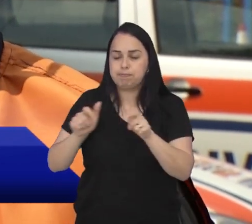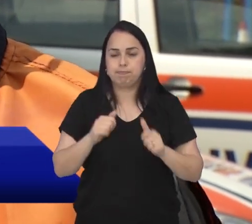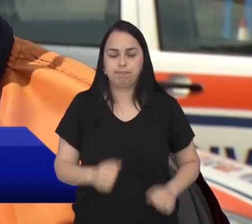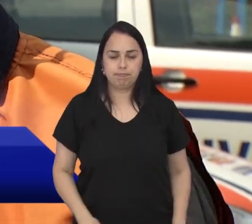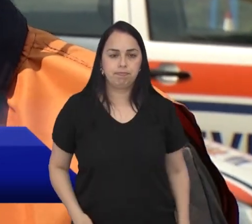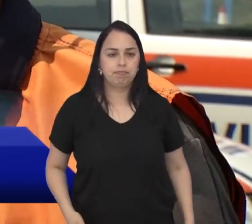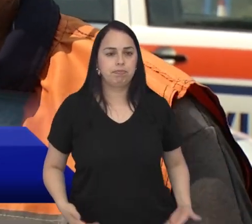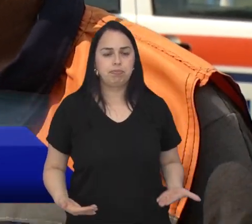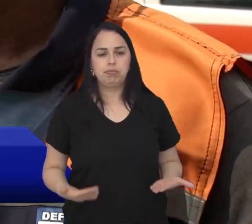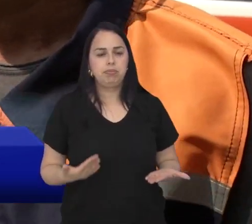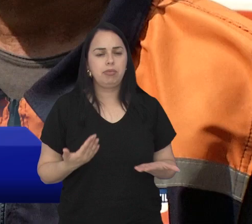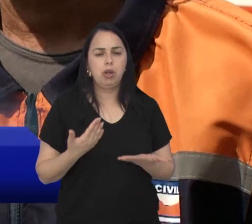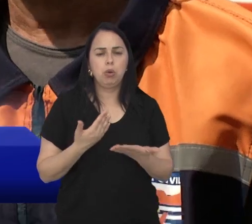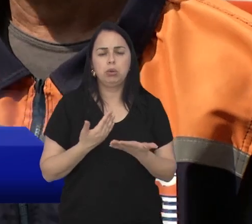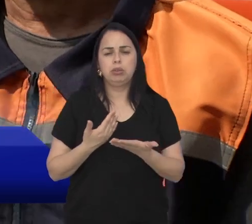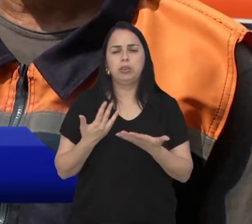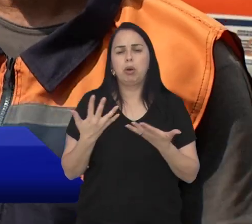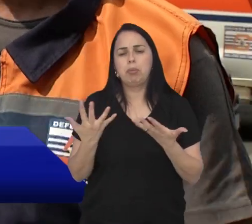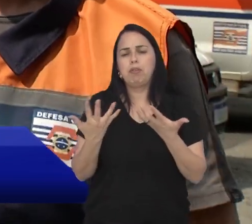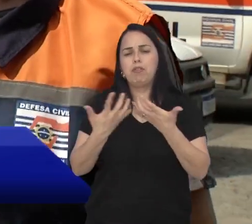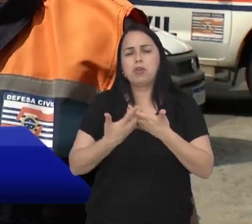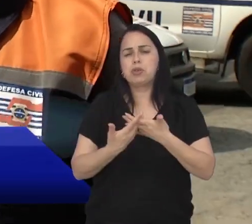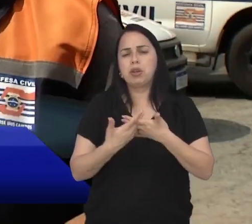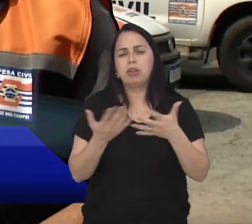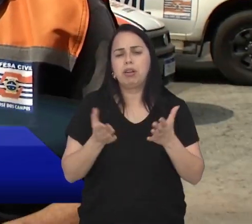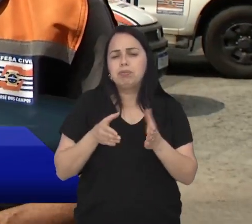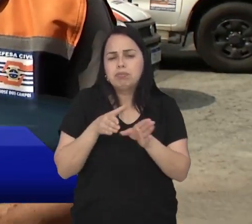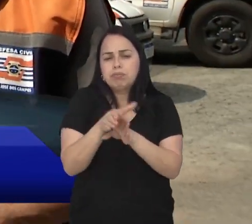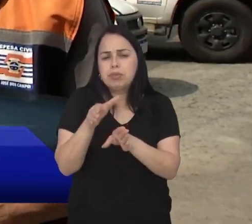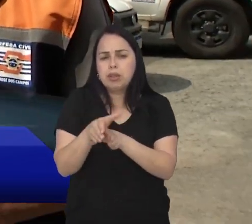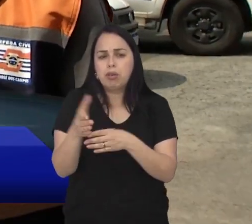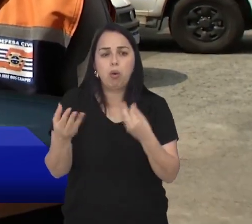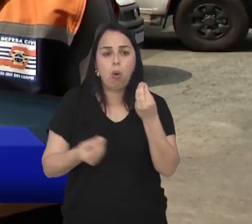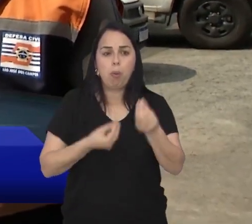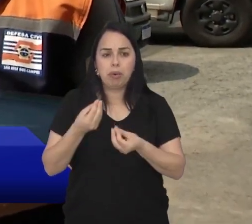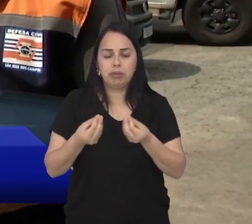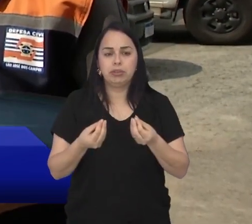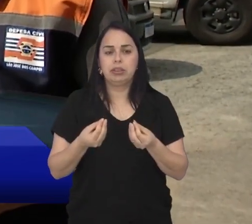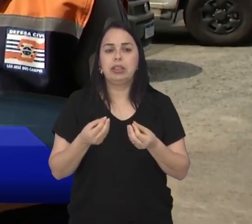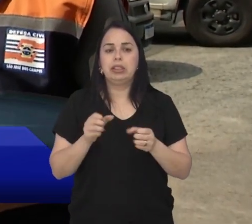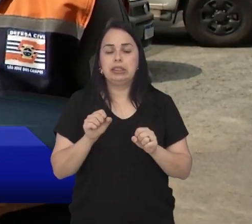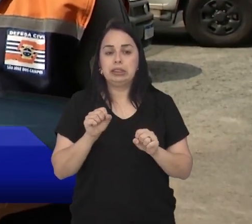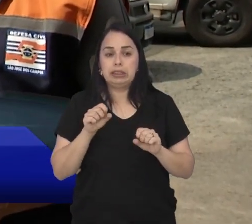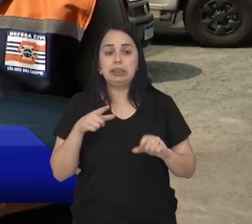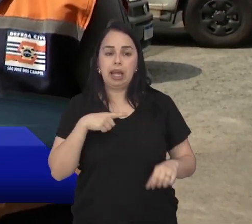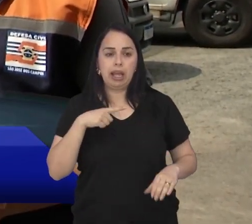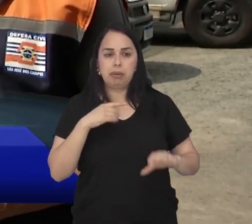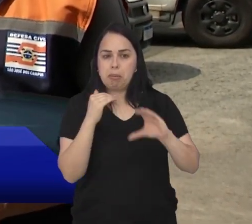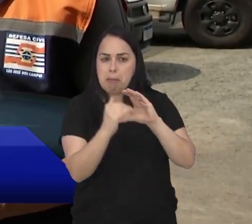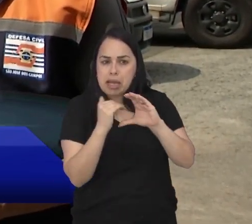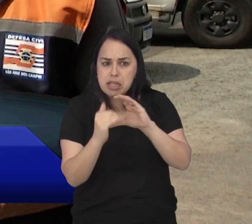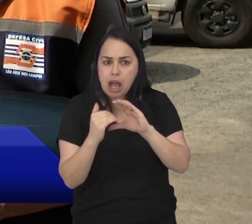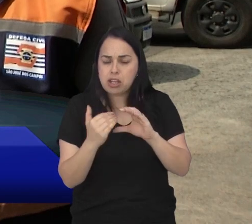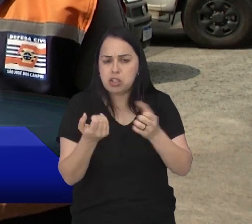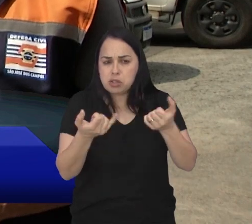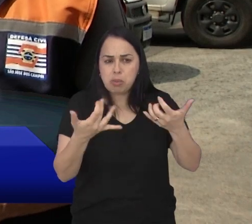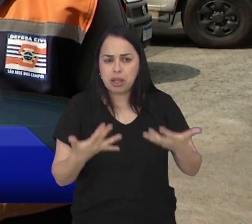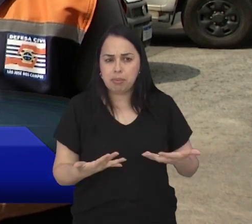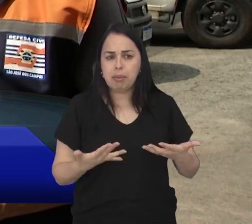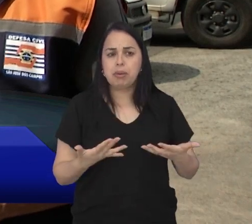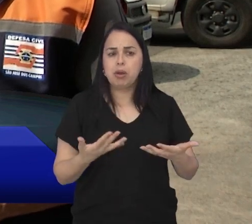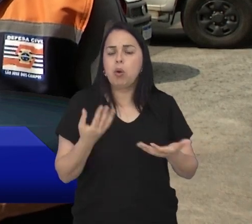moradias. E como é que funciona nessas orientações para a população também, né? Tem até o sistema de SMS, enfim, queria que você explicasse um